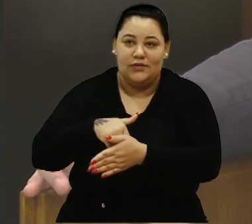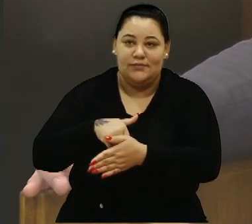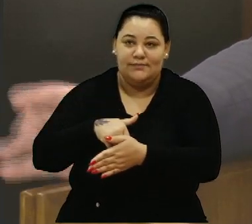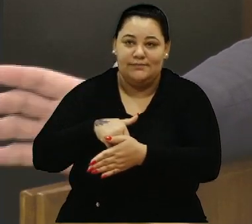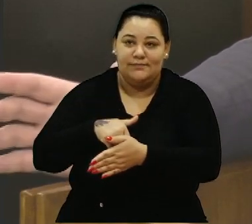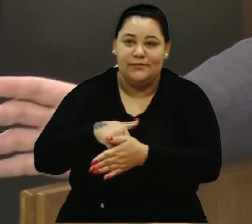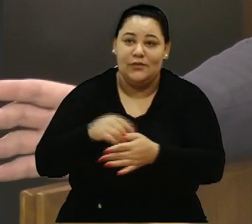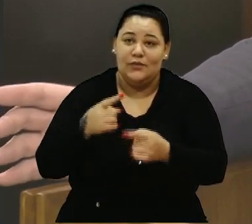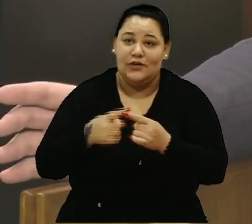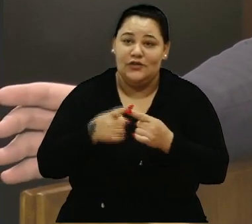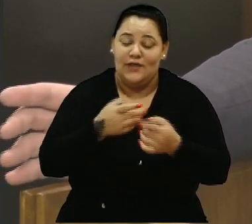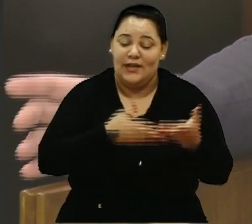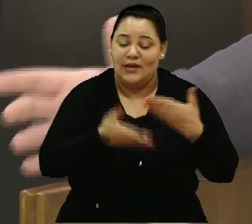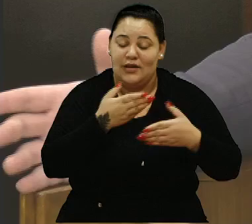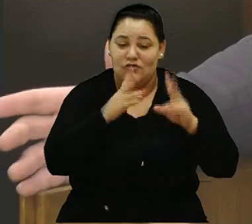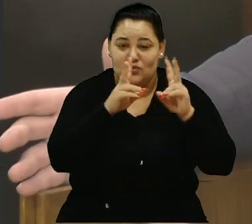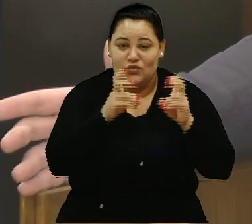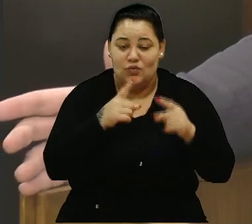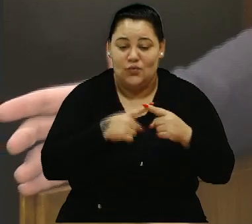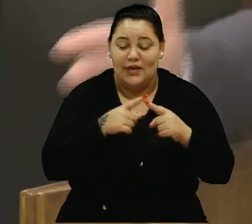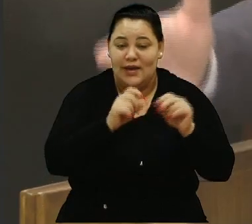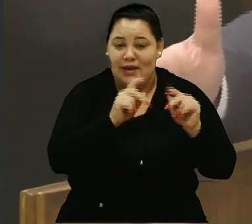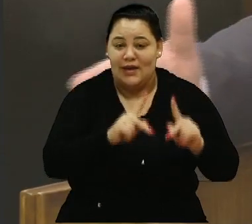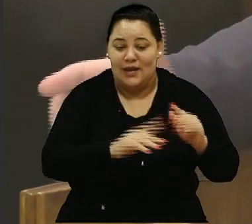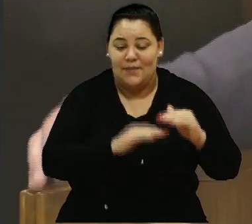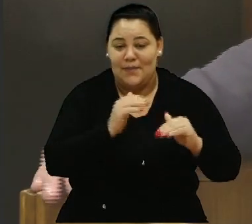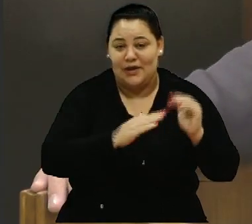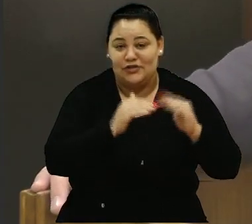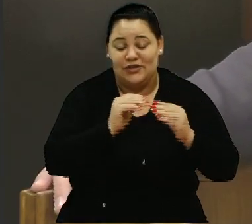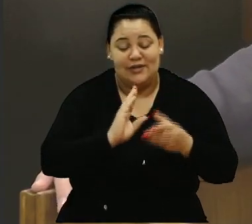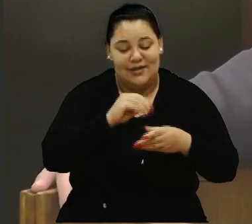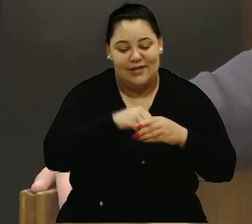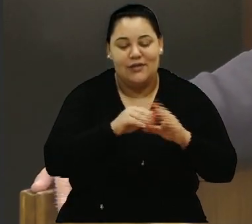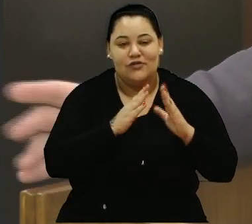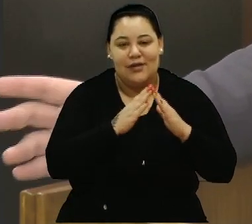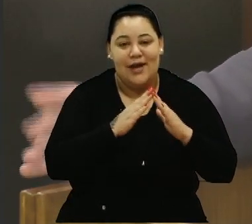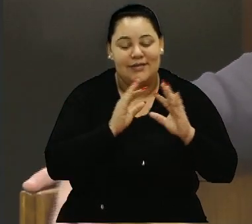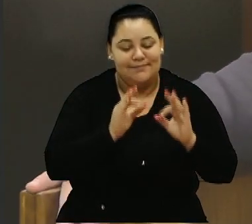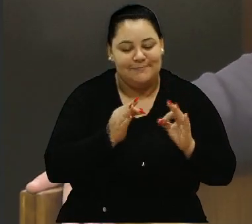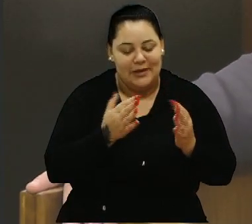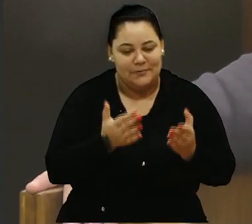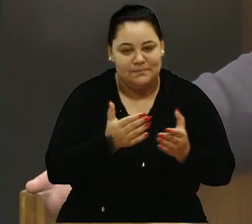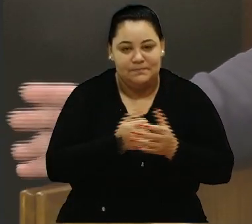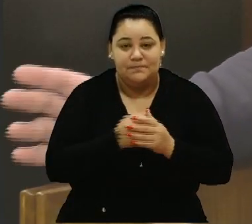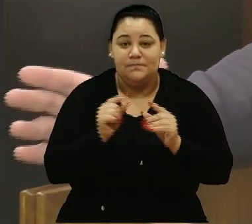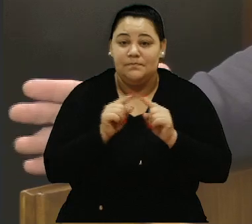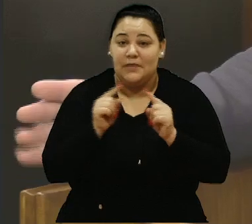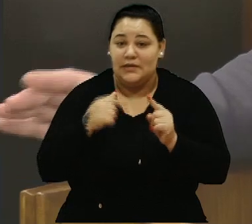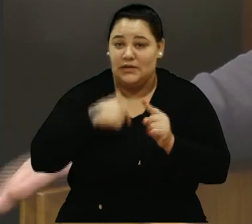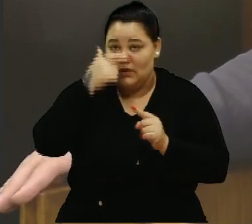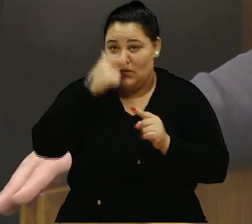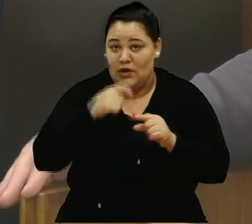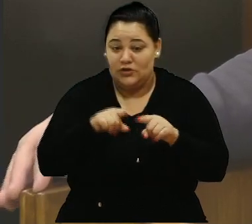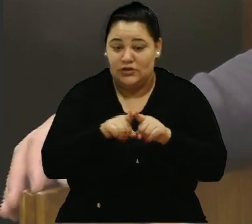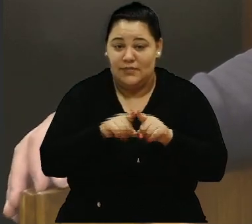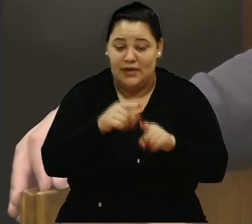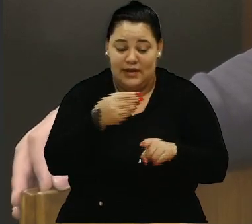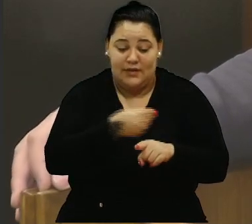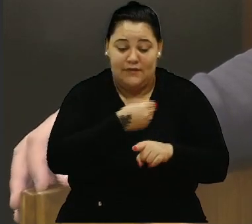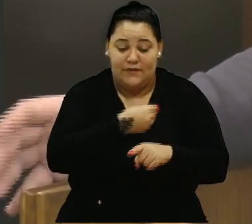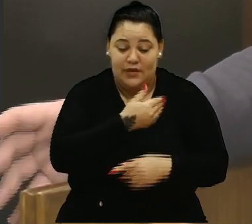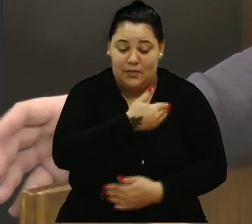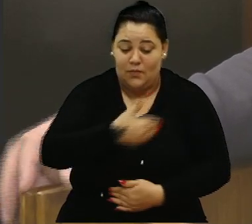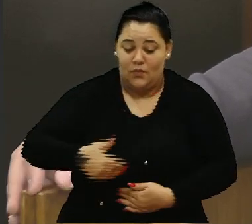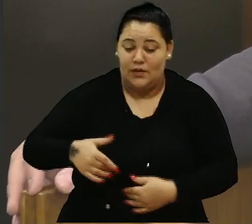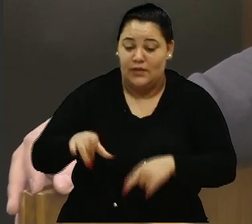né? Por tratar de um assunto como esse, porque às vezes quem pratica está dentro de casa, né? Mas eu acho que a gente também, quando vem para a vida pública, vem para dar